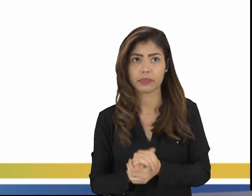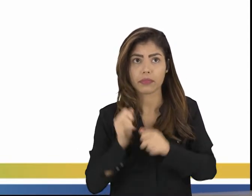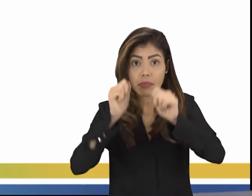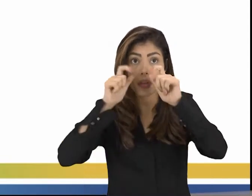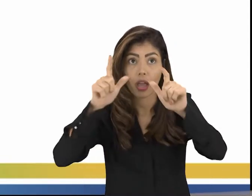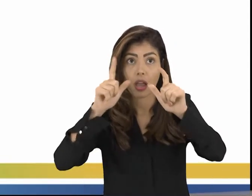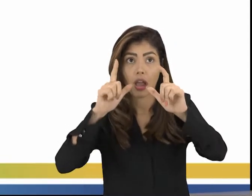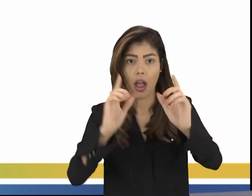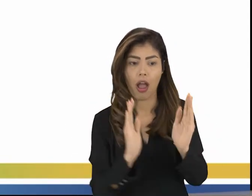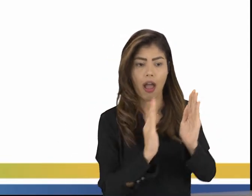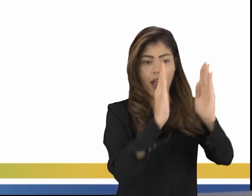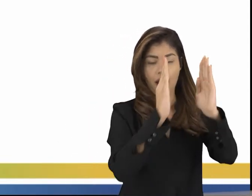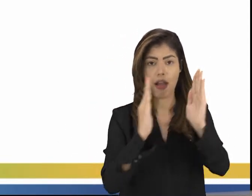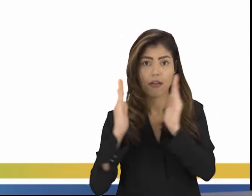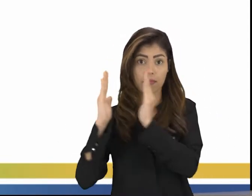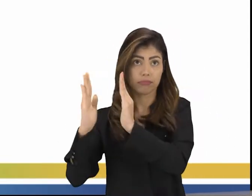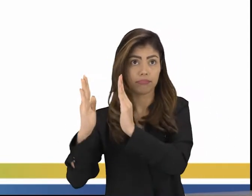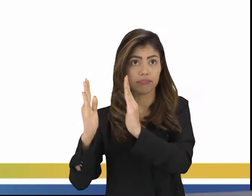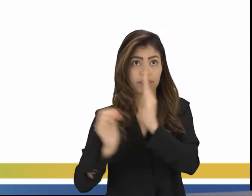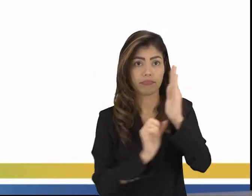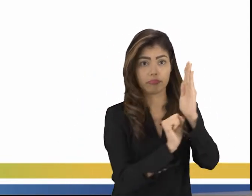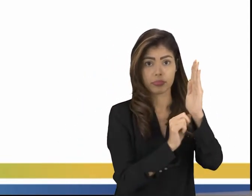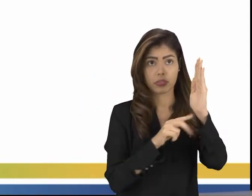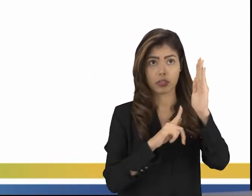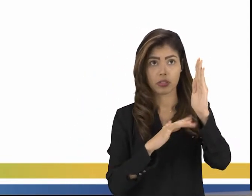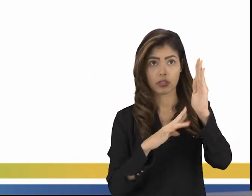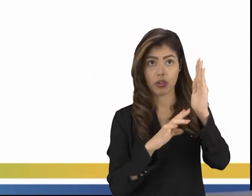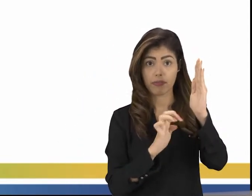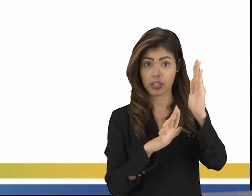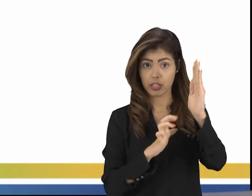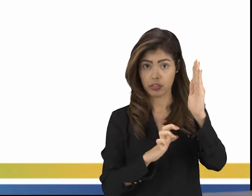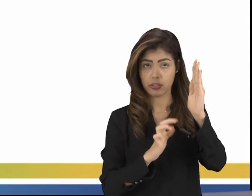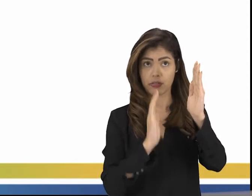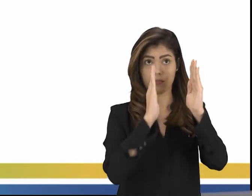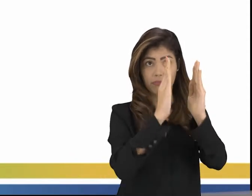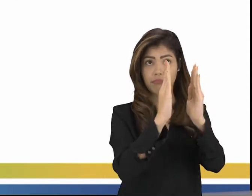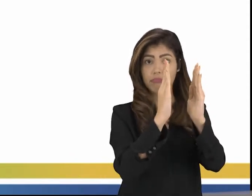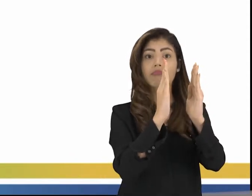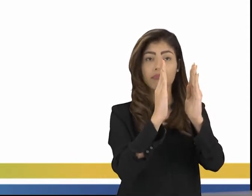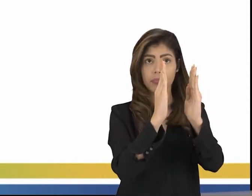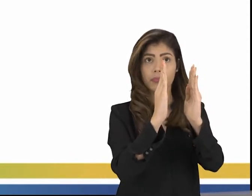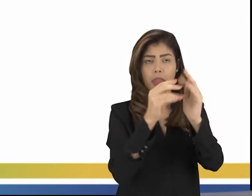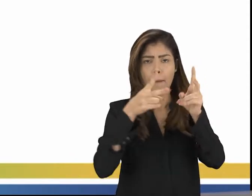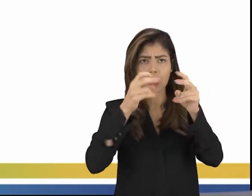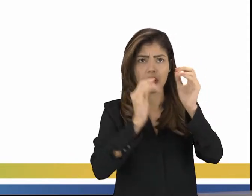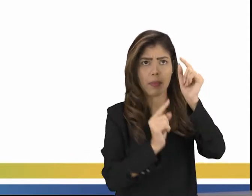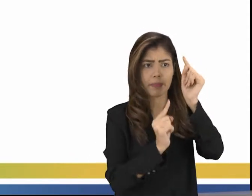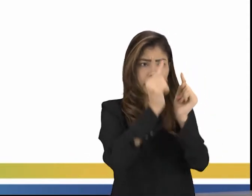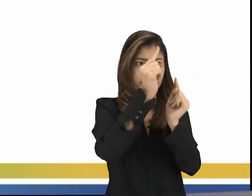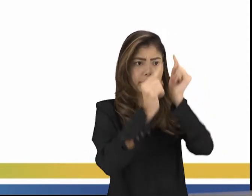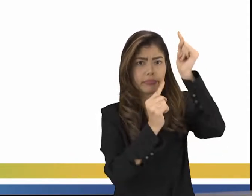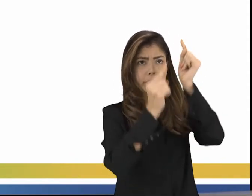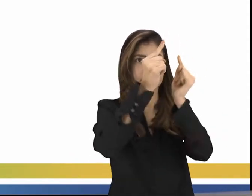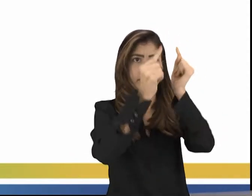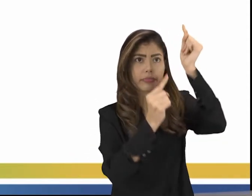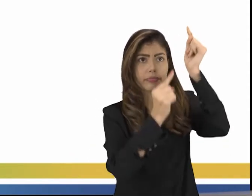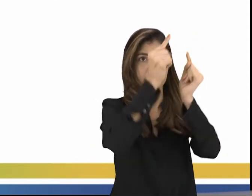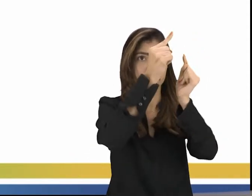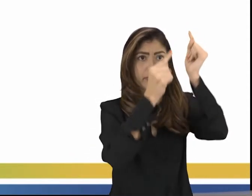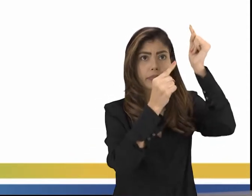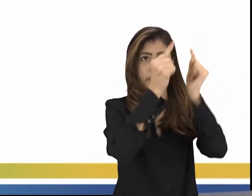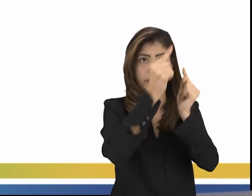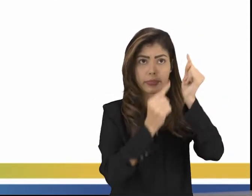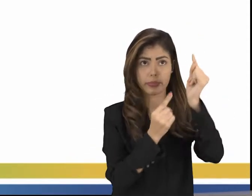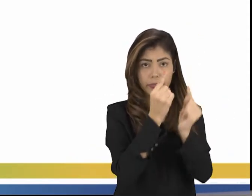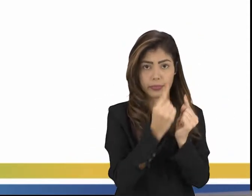Observe a imagem aí na figura, uma representação. No primeiro frasco tem o solvente, e você percebe que as moléculas passam ao